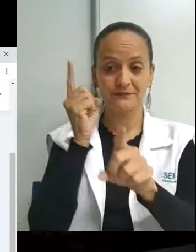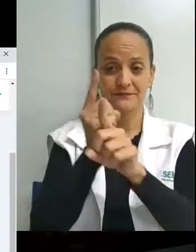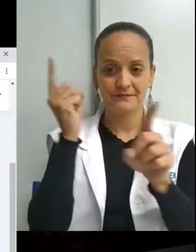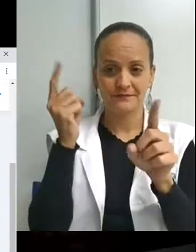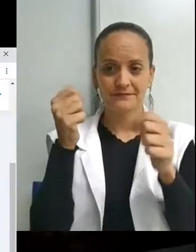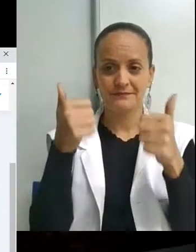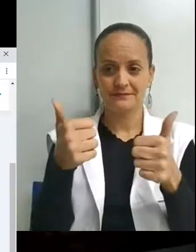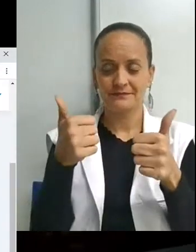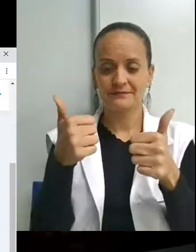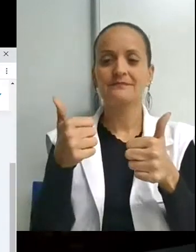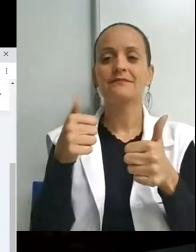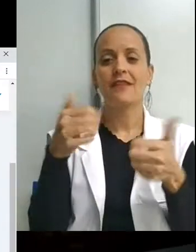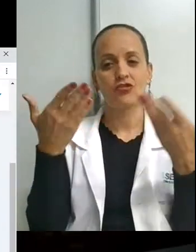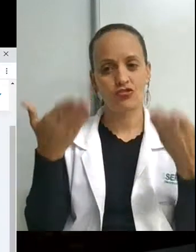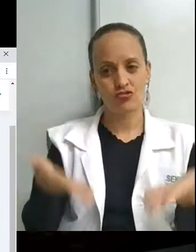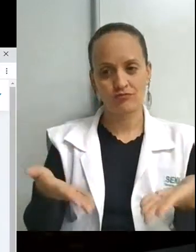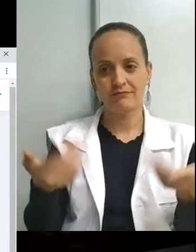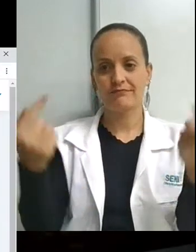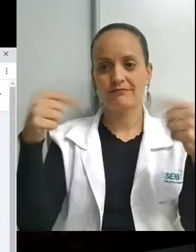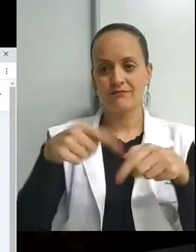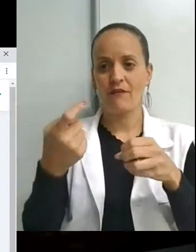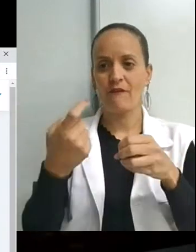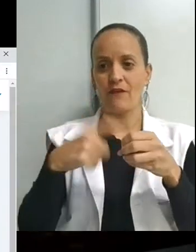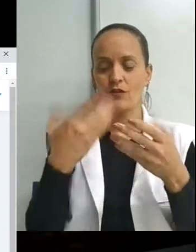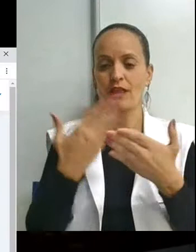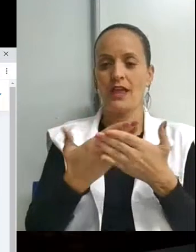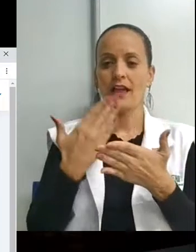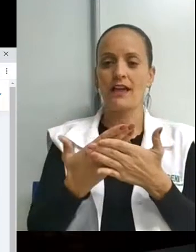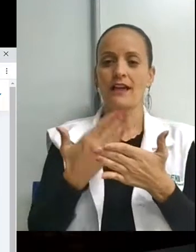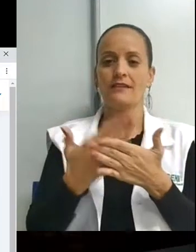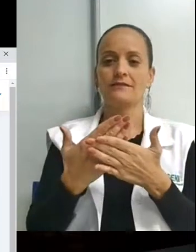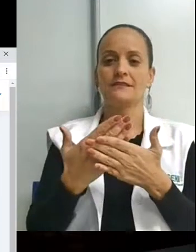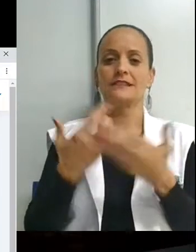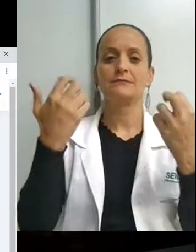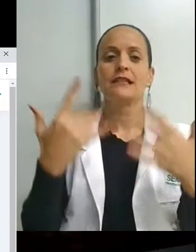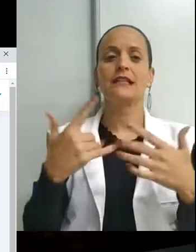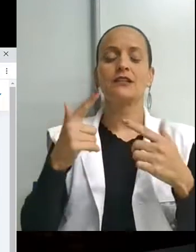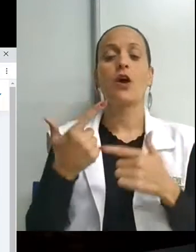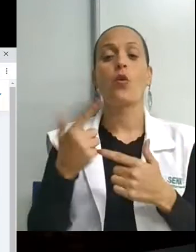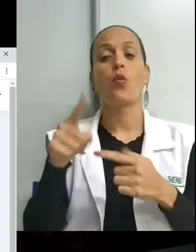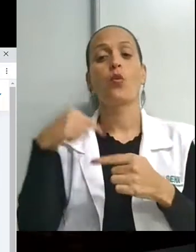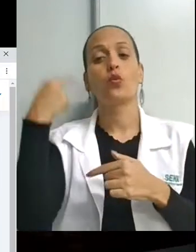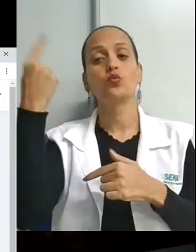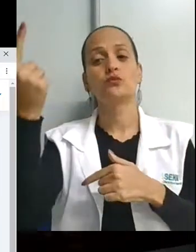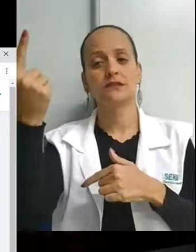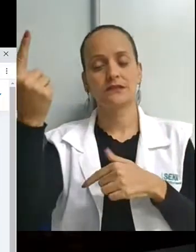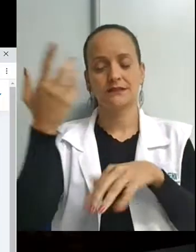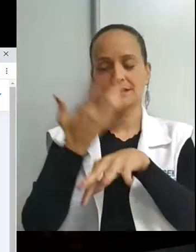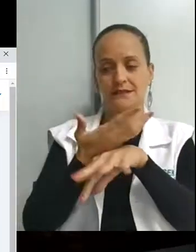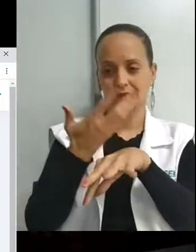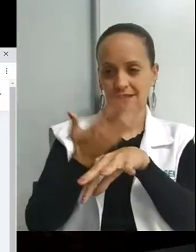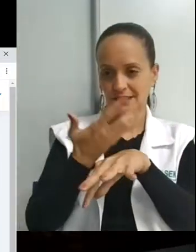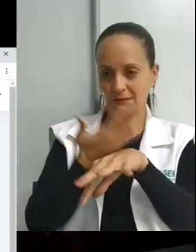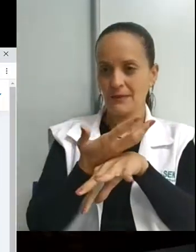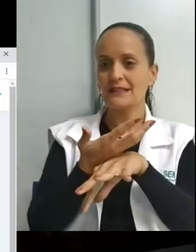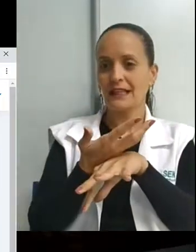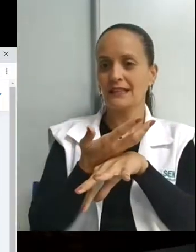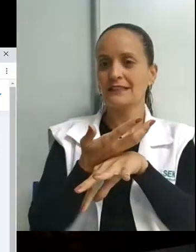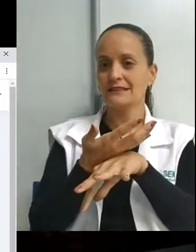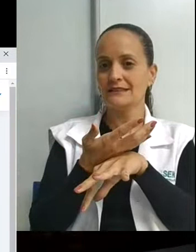e a gente vai estar aqui novamente falando da próxima UC, que já vai ser o quê? Vou mostrar aqui para vocês,